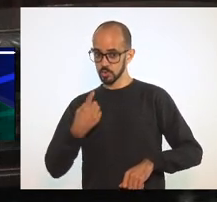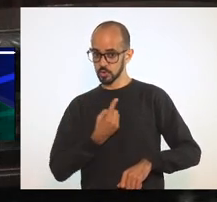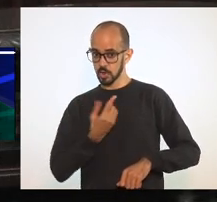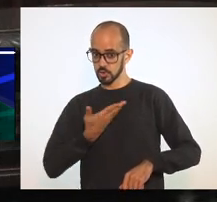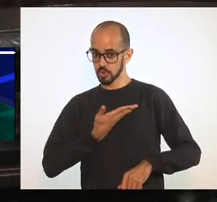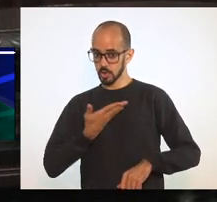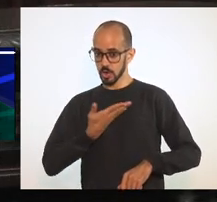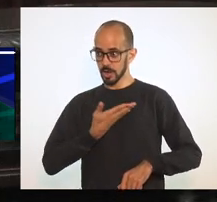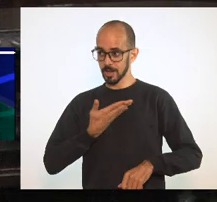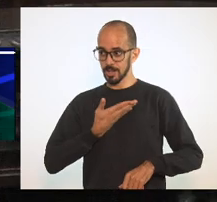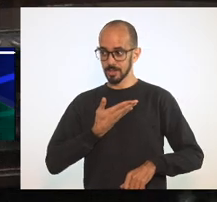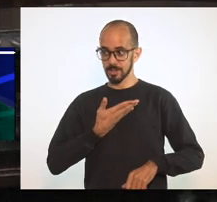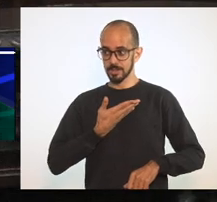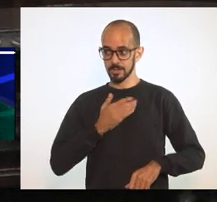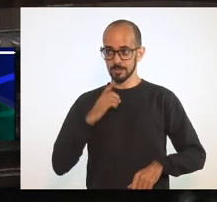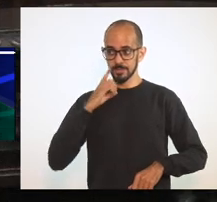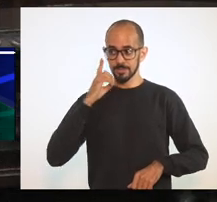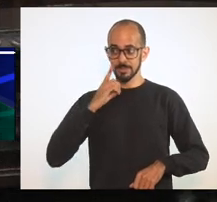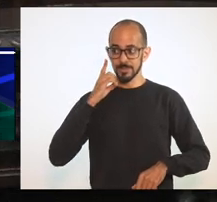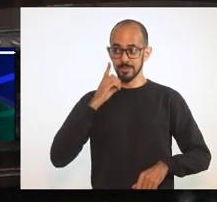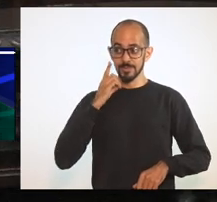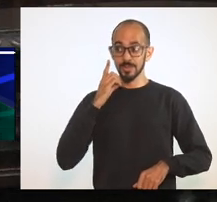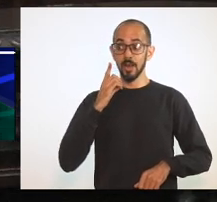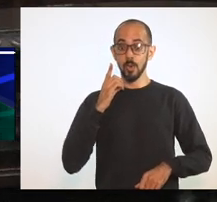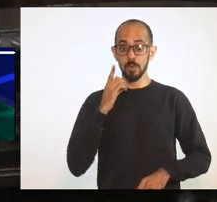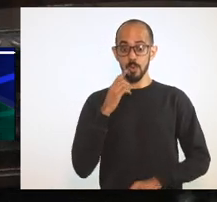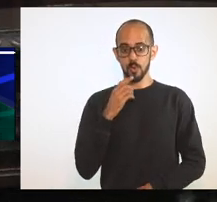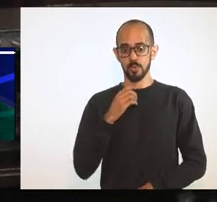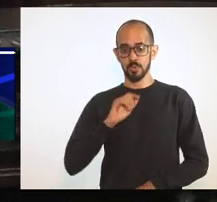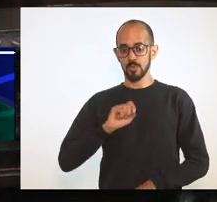parlamentares, a imprensa que nos acompanha,